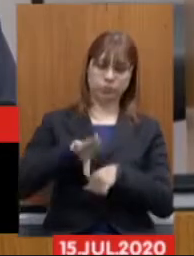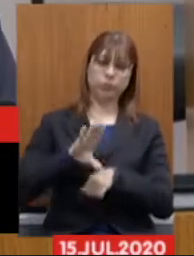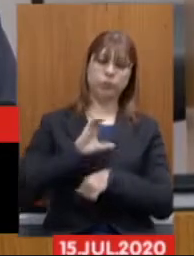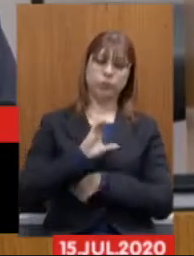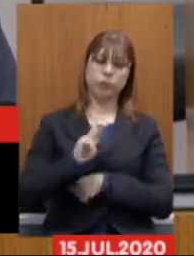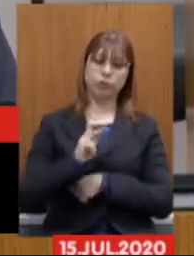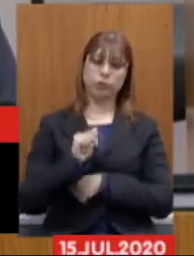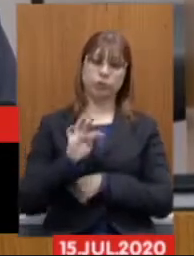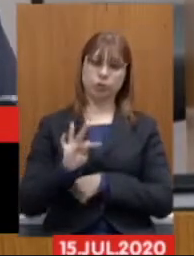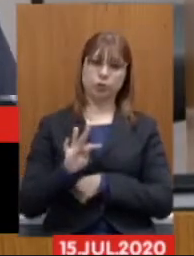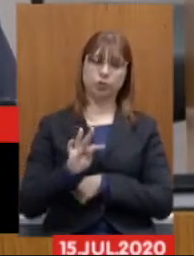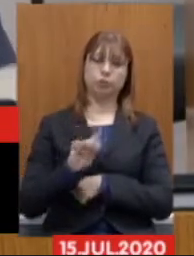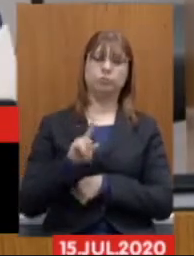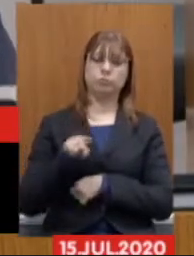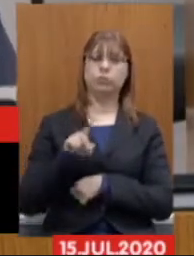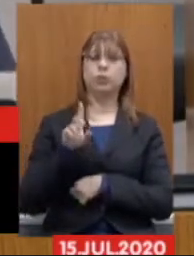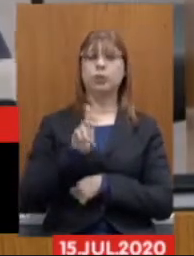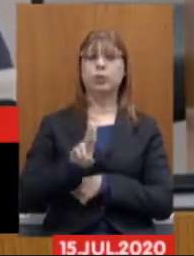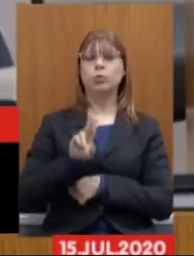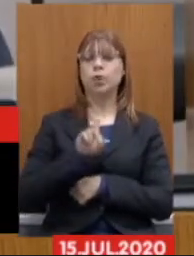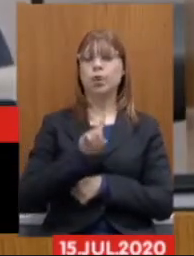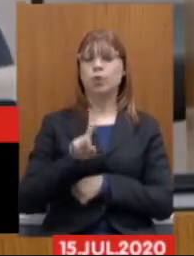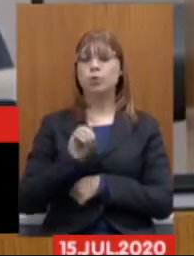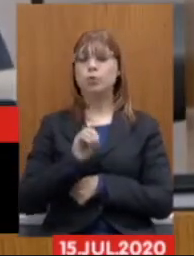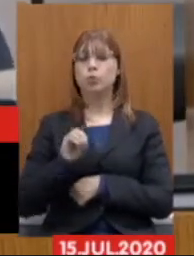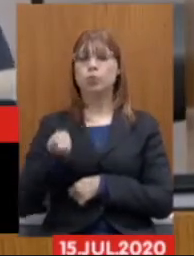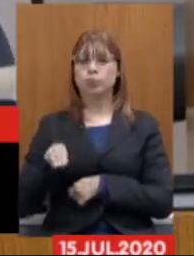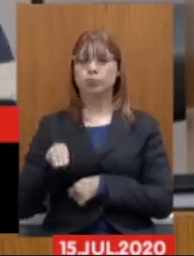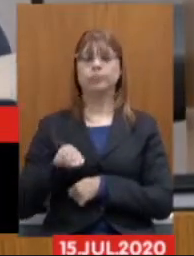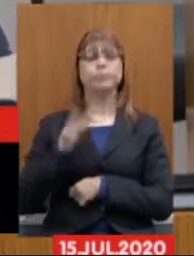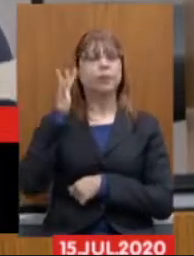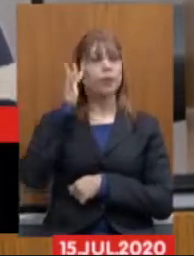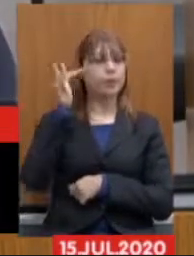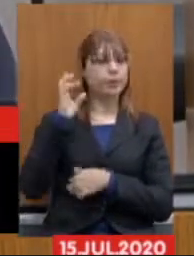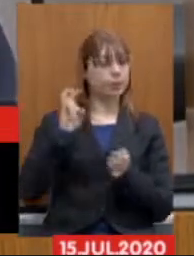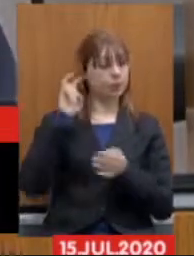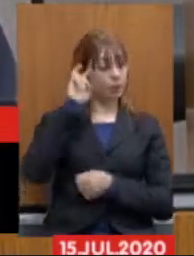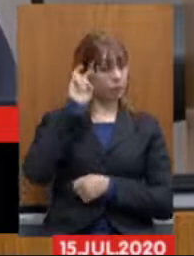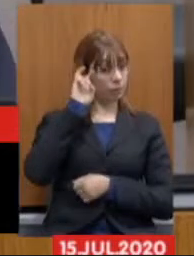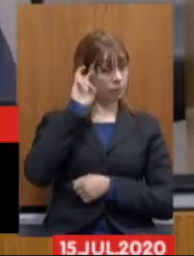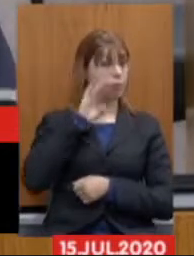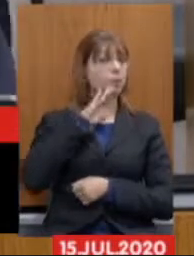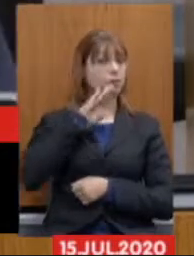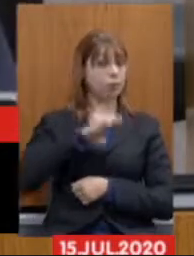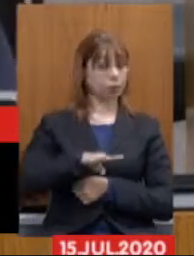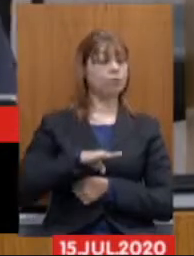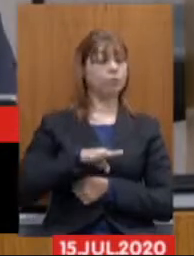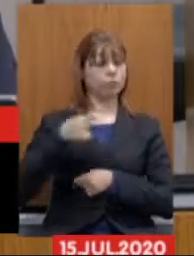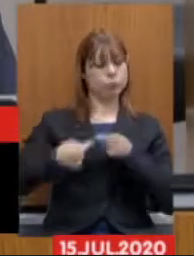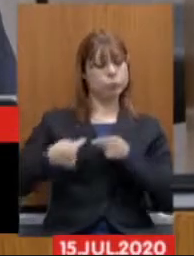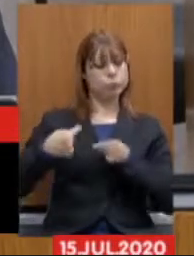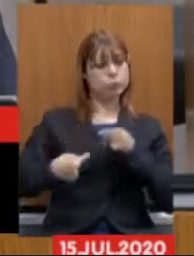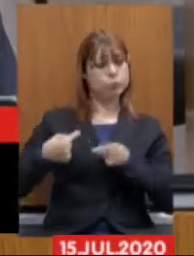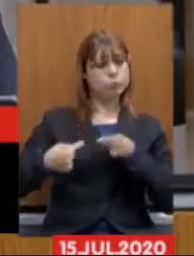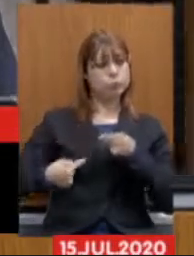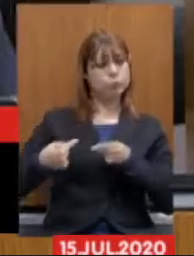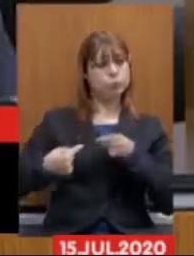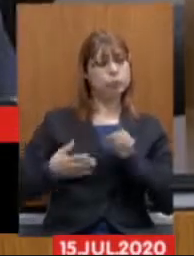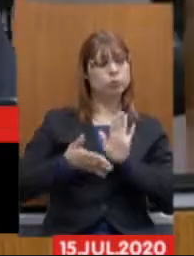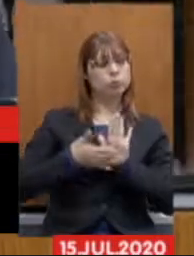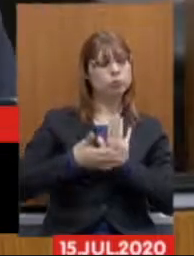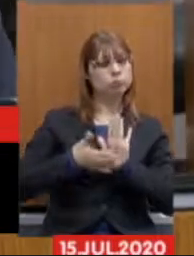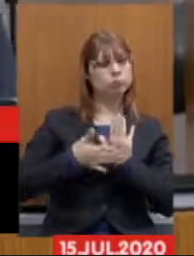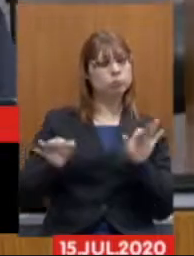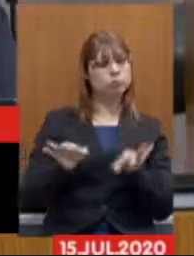pelo chat online dos um por fim no dia de amanhã quinta-feira no turno da tarde serão debatidas as propostas encaminhadas